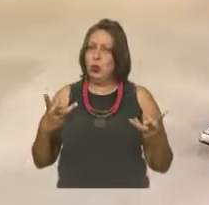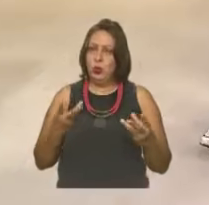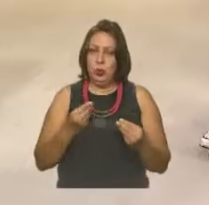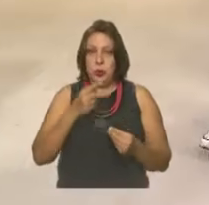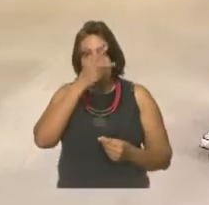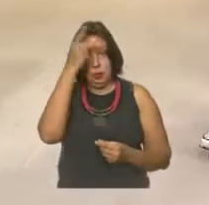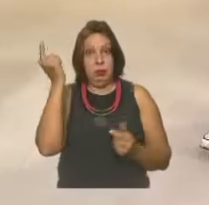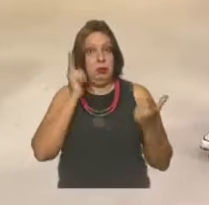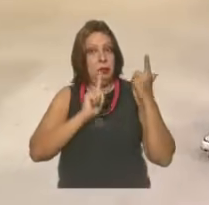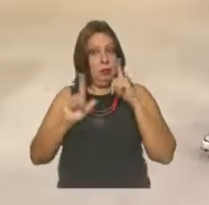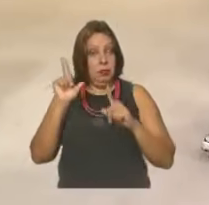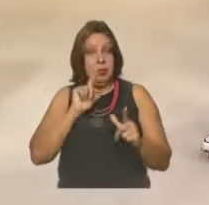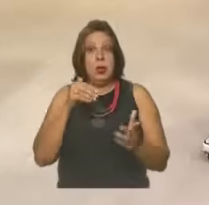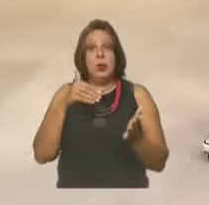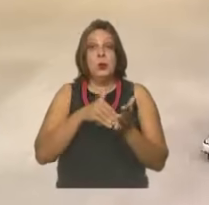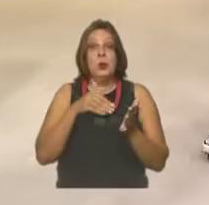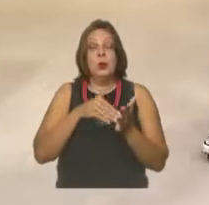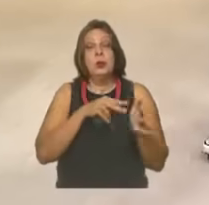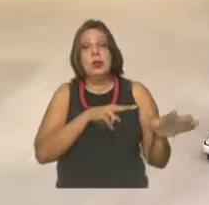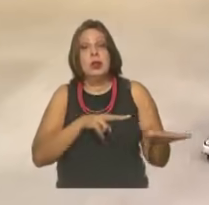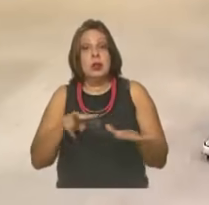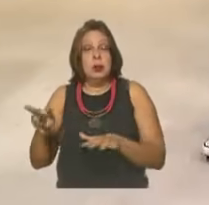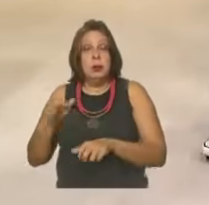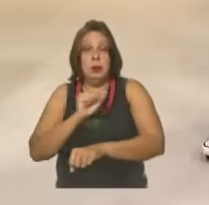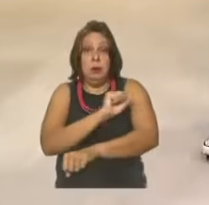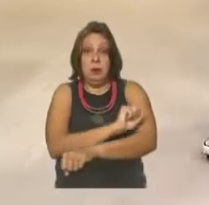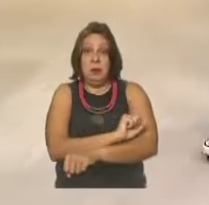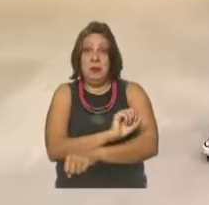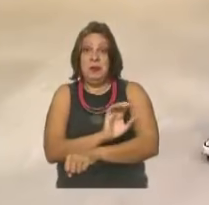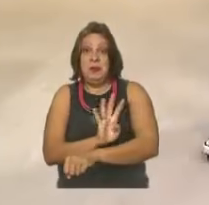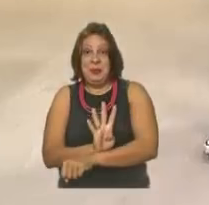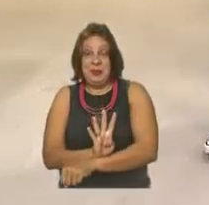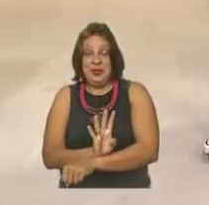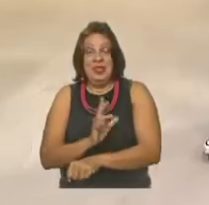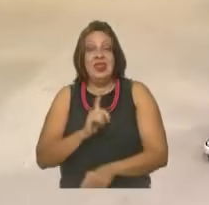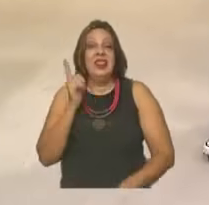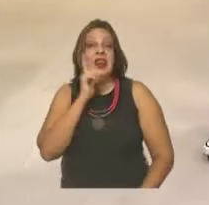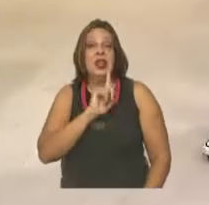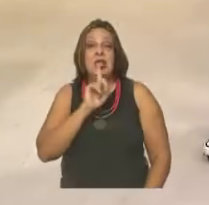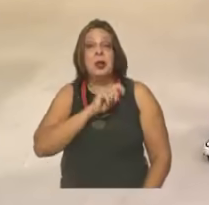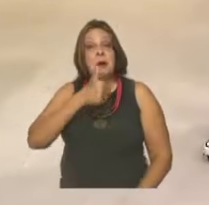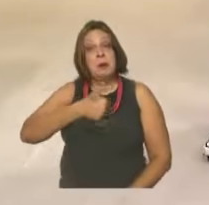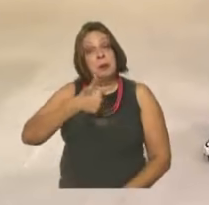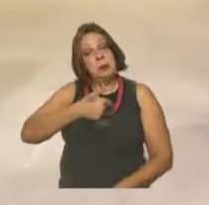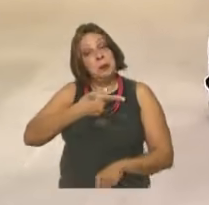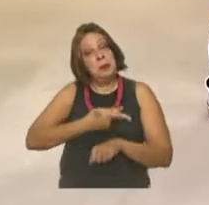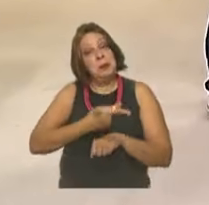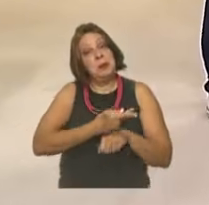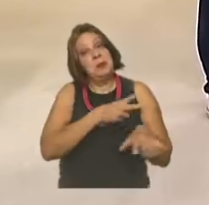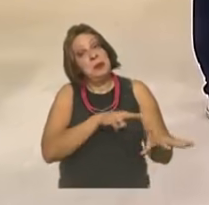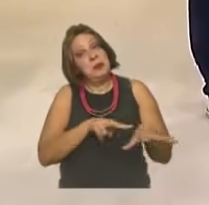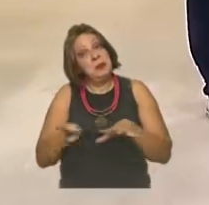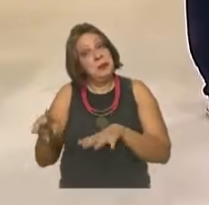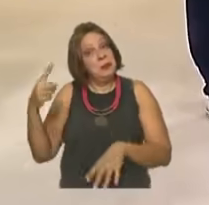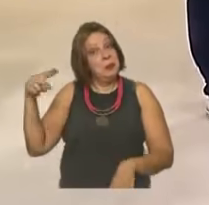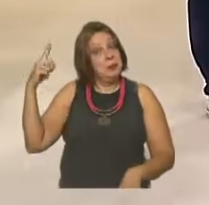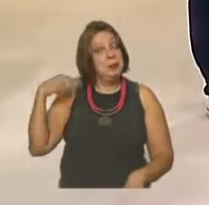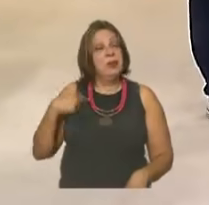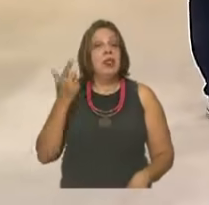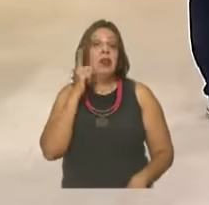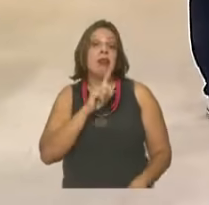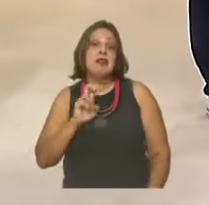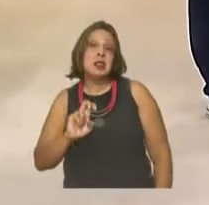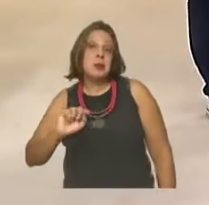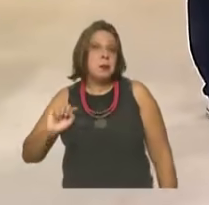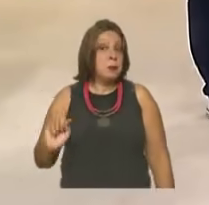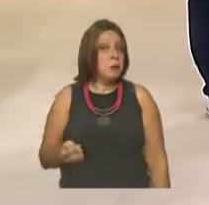última semana, né? Na Barra dos Coqueiros é onde mora o contemplado do primeiro prêmio semana passada. Ai, que legal! Ele levou